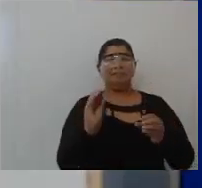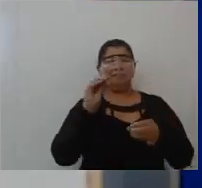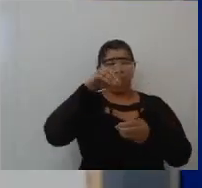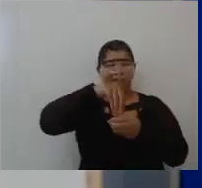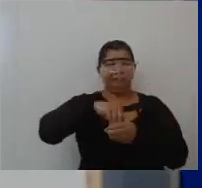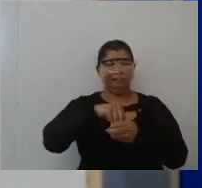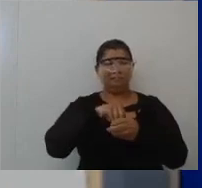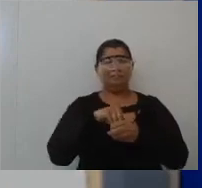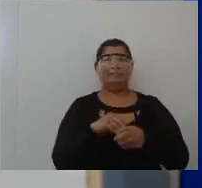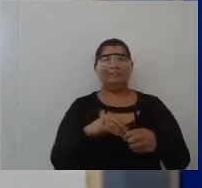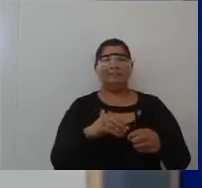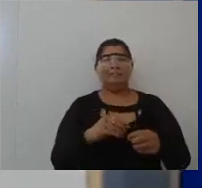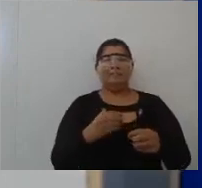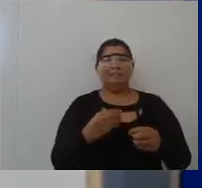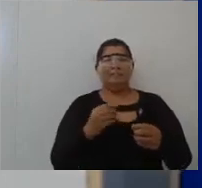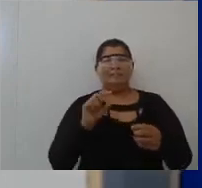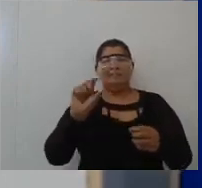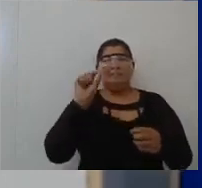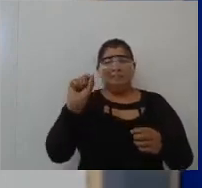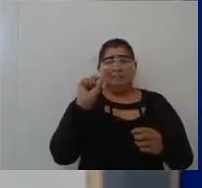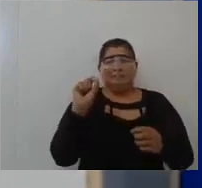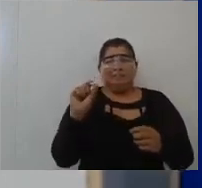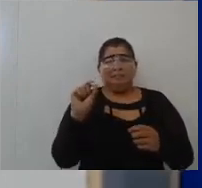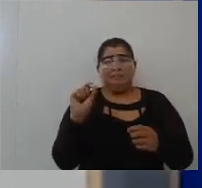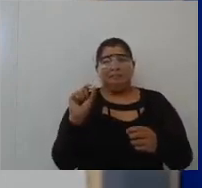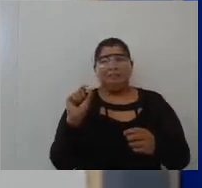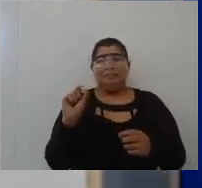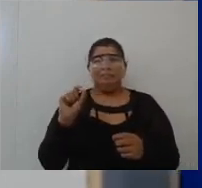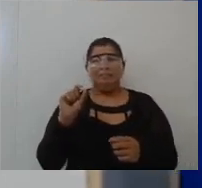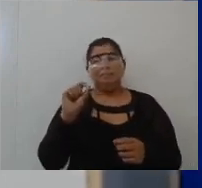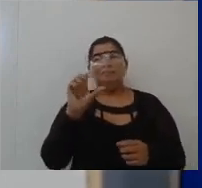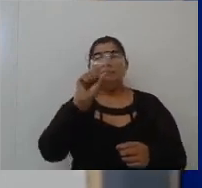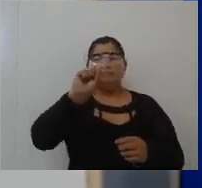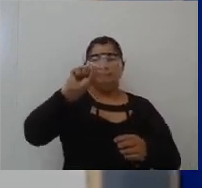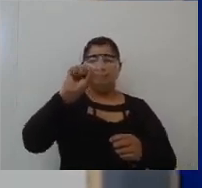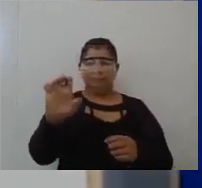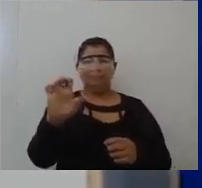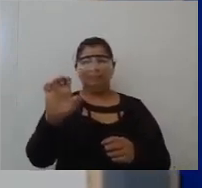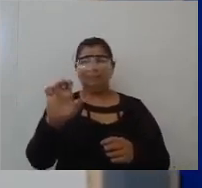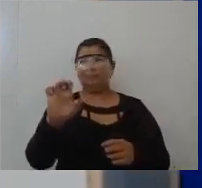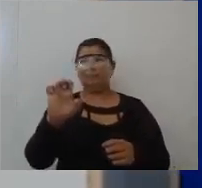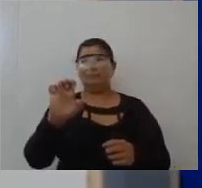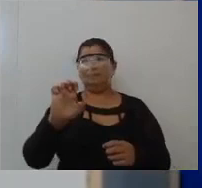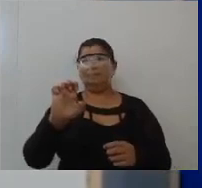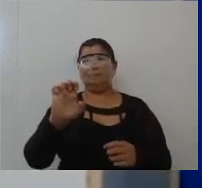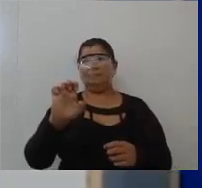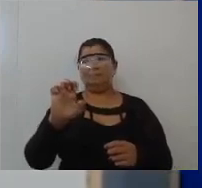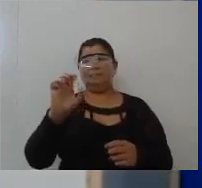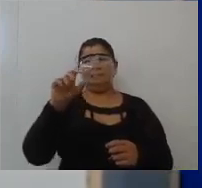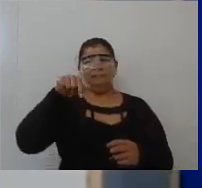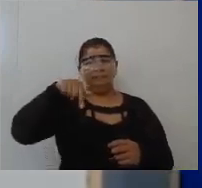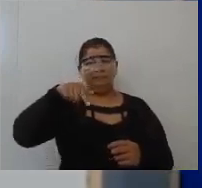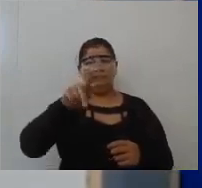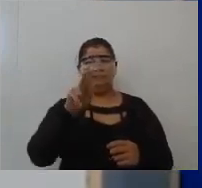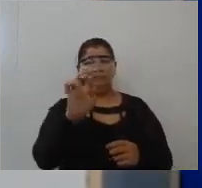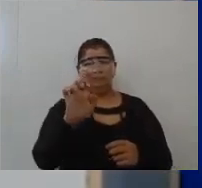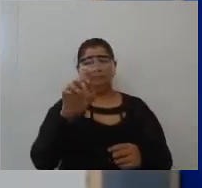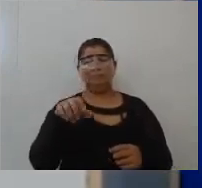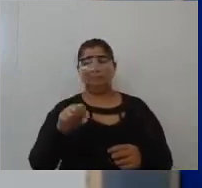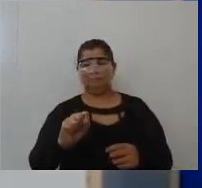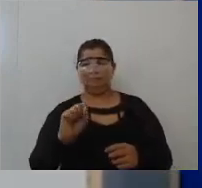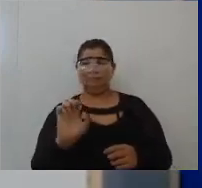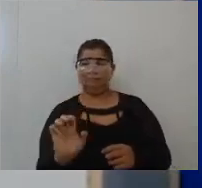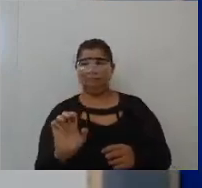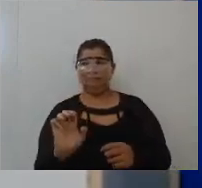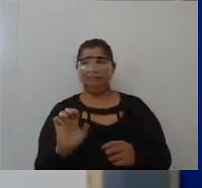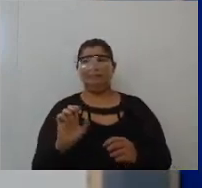que e a conjunção integrante se. Não confunde, pessoal. Se liga nisso.